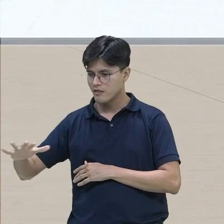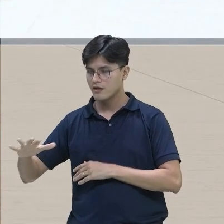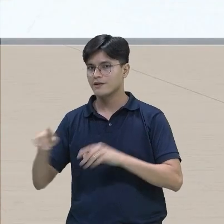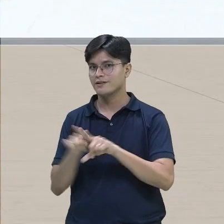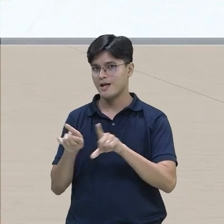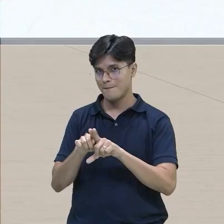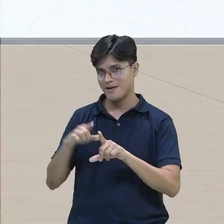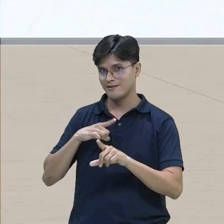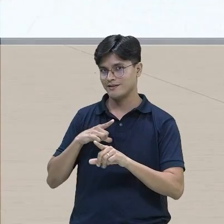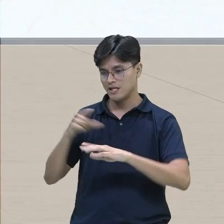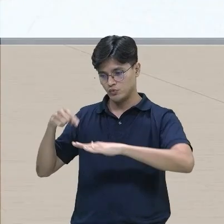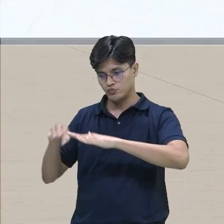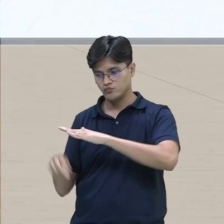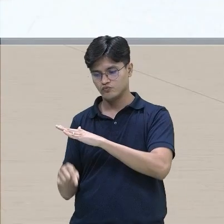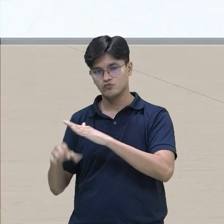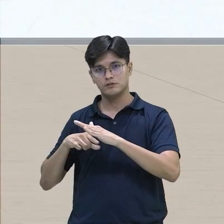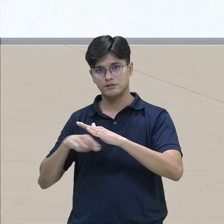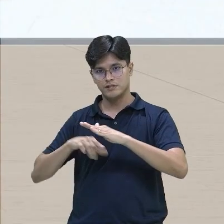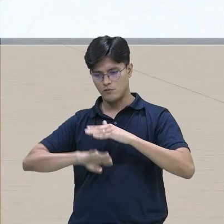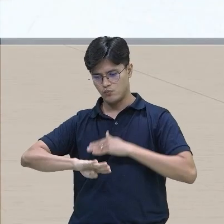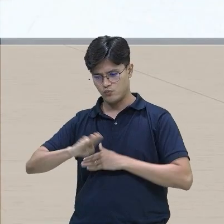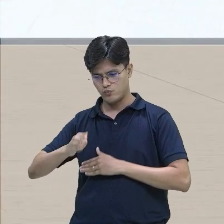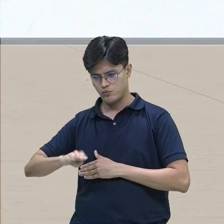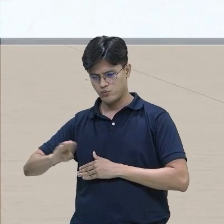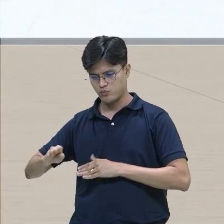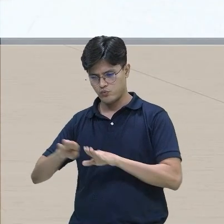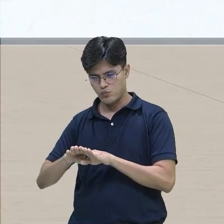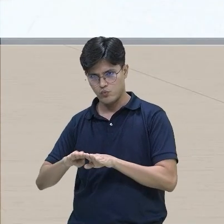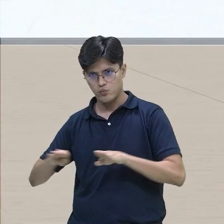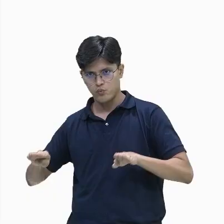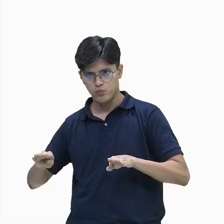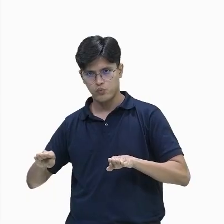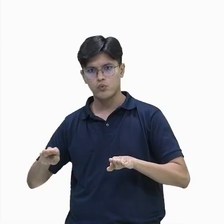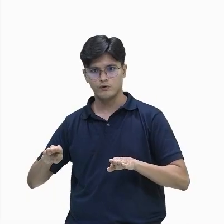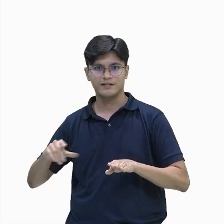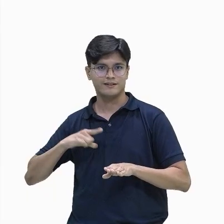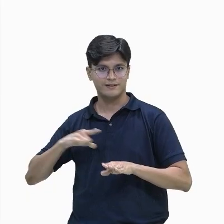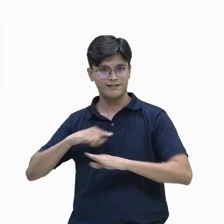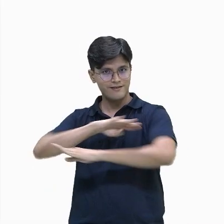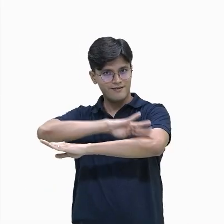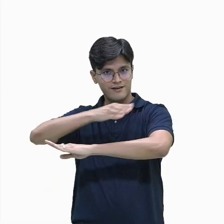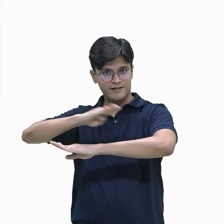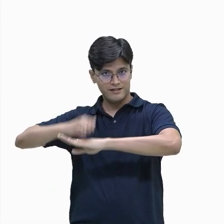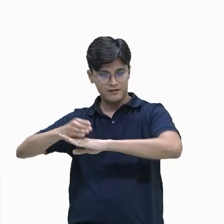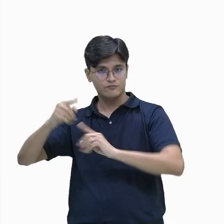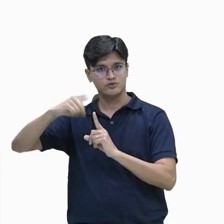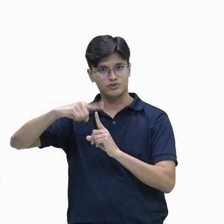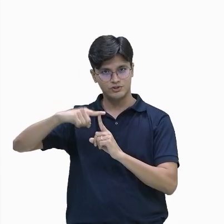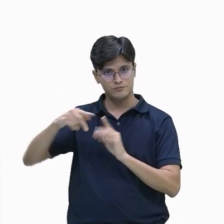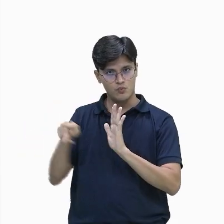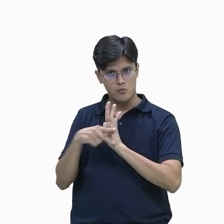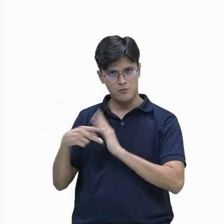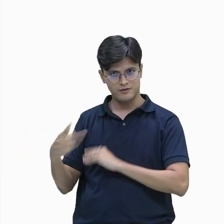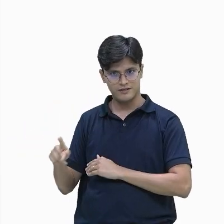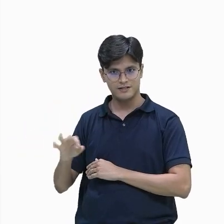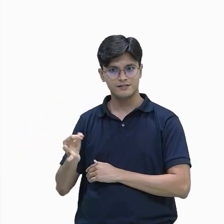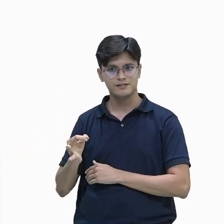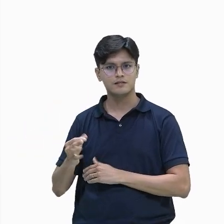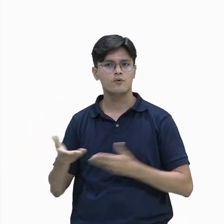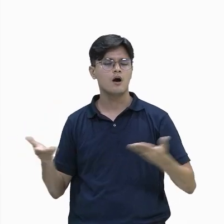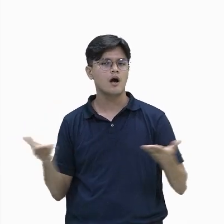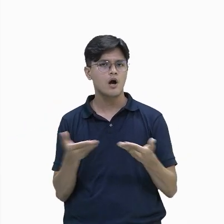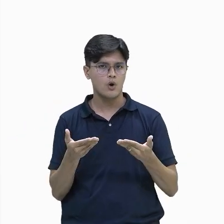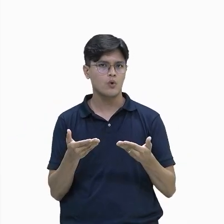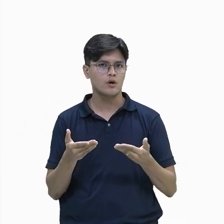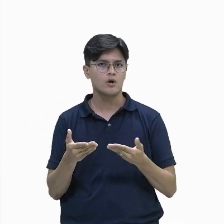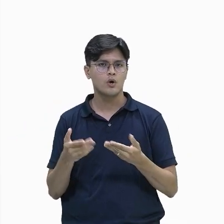Vamos ver um mapa em que mostra para a gente o Brasil físico, onde a gente pode analisar, né, esse